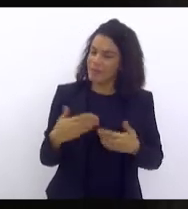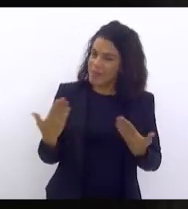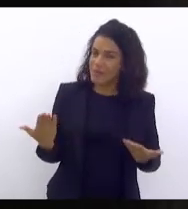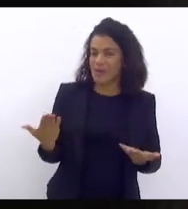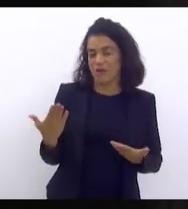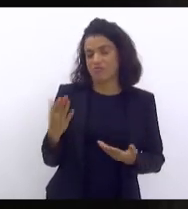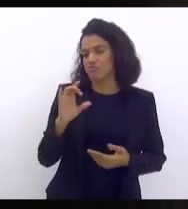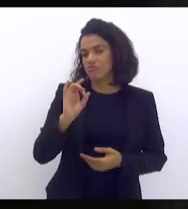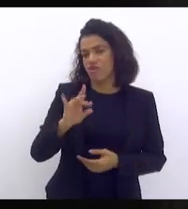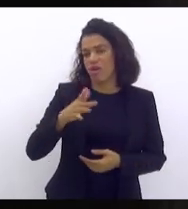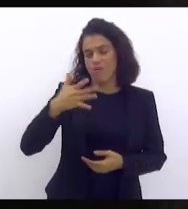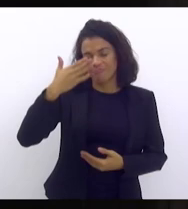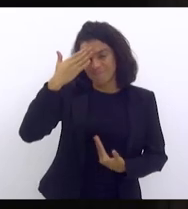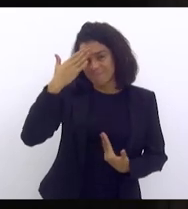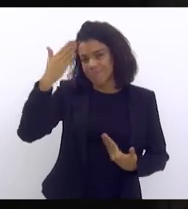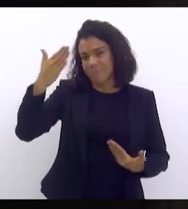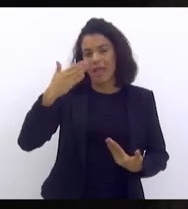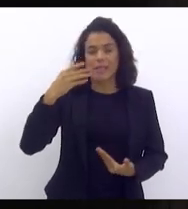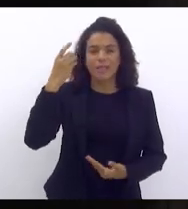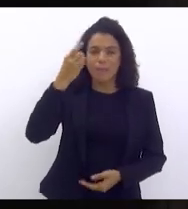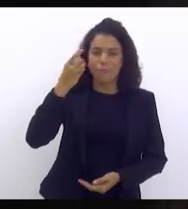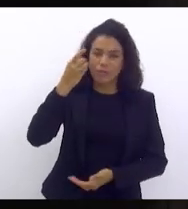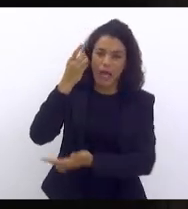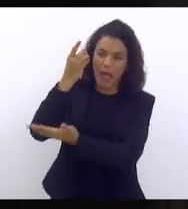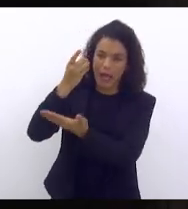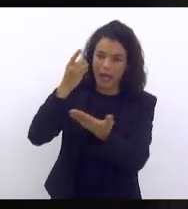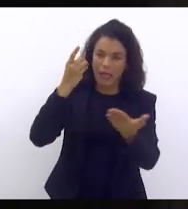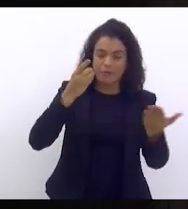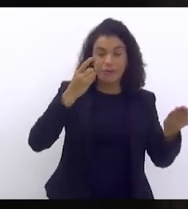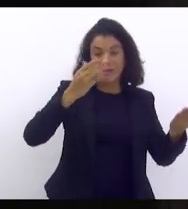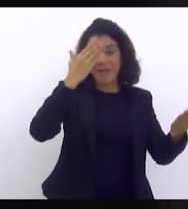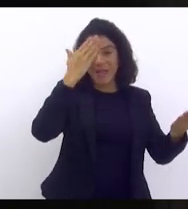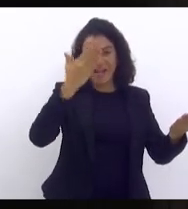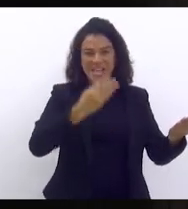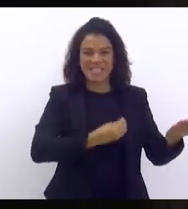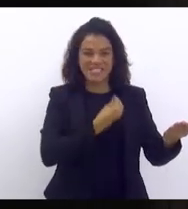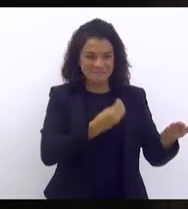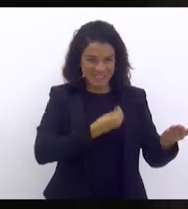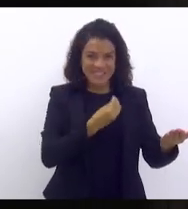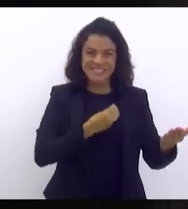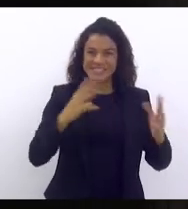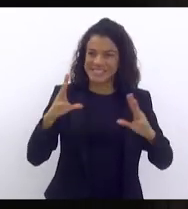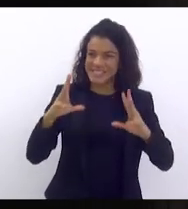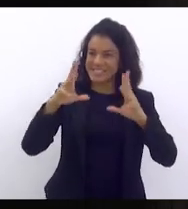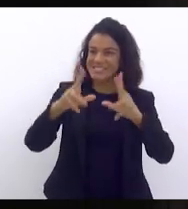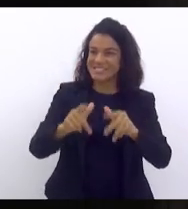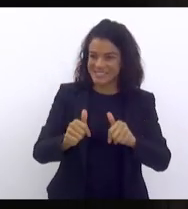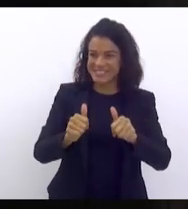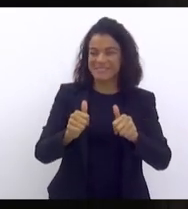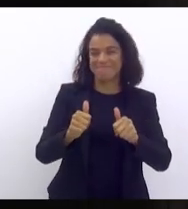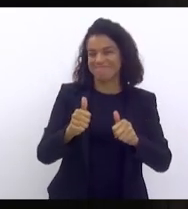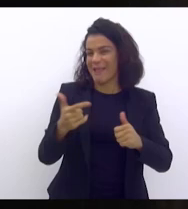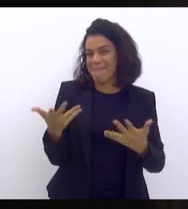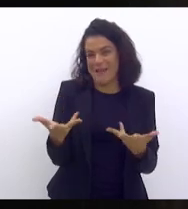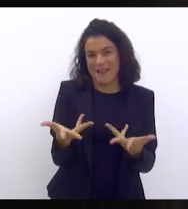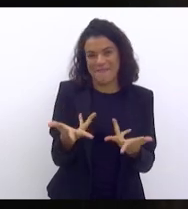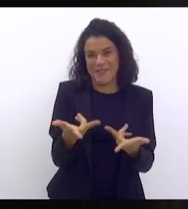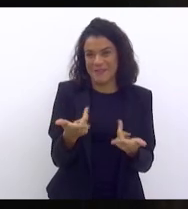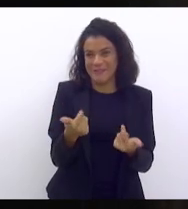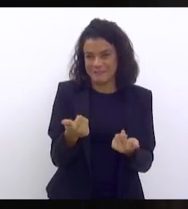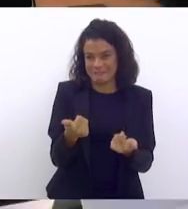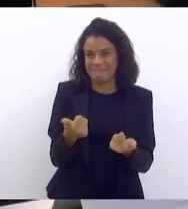aqui agradecer aos deputados e agradecer a presença de todos, né, que está sendo excelente. Eu acho